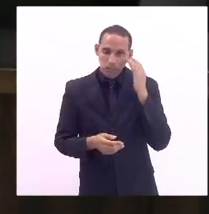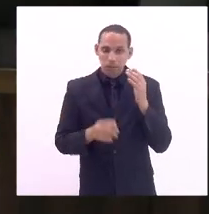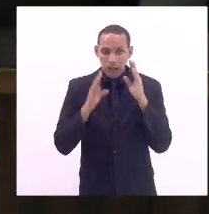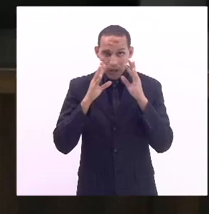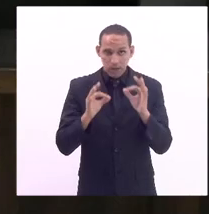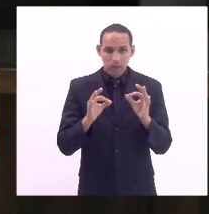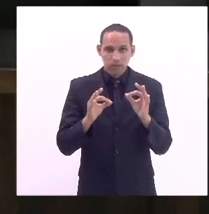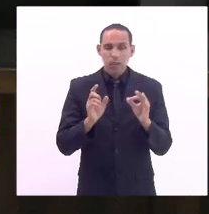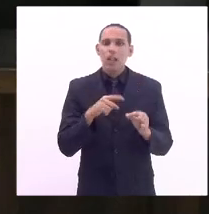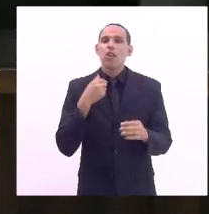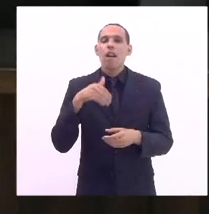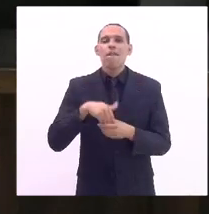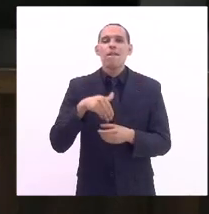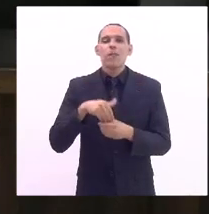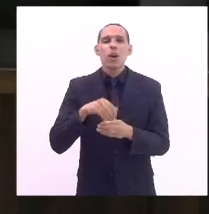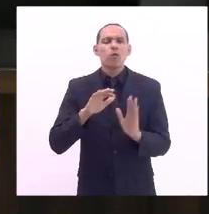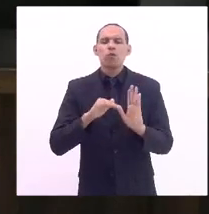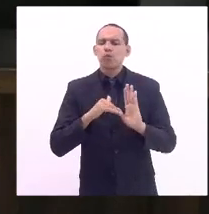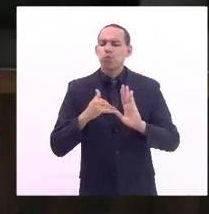gente aqui não deixou de votar nada.